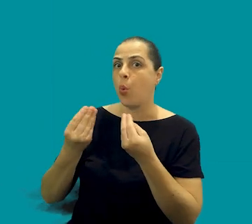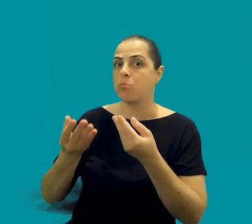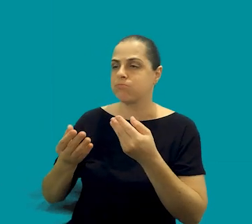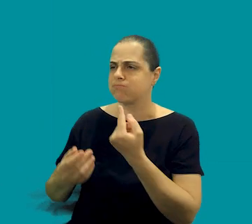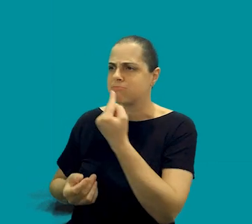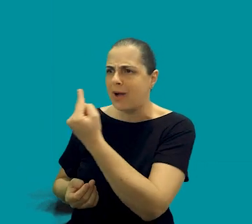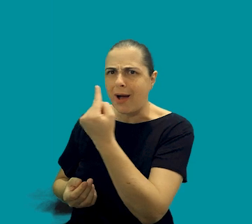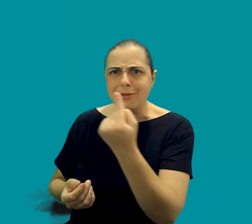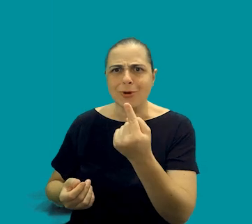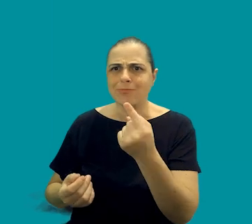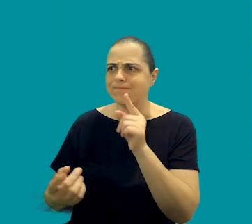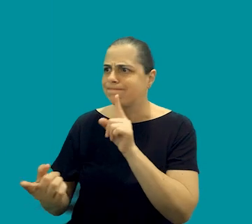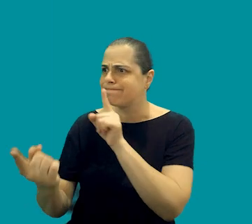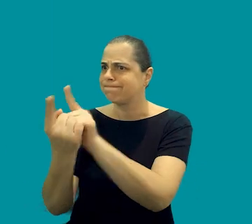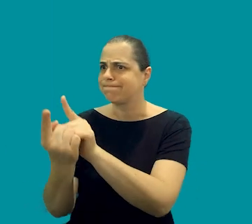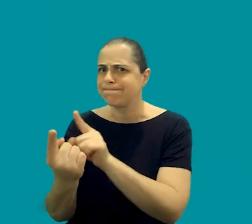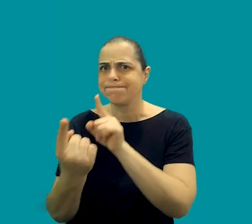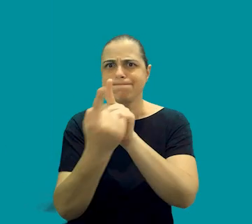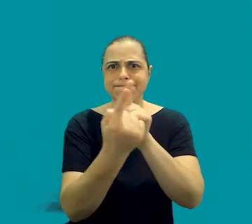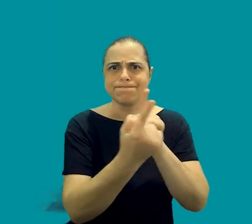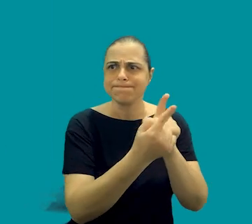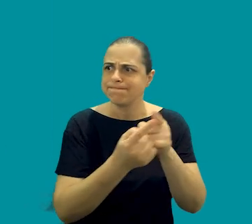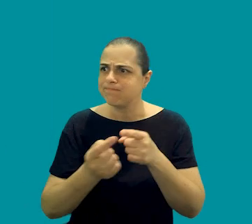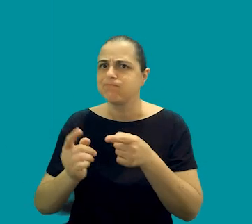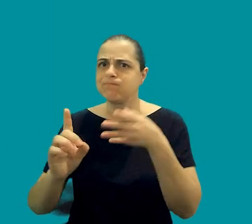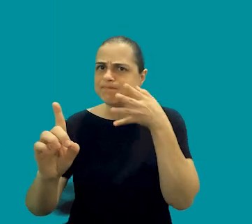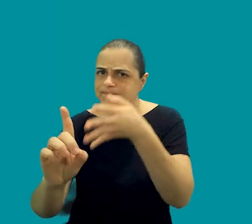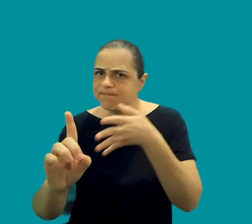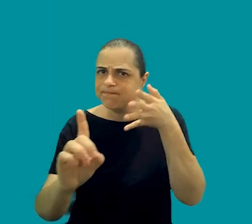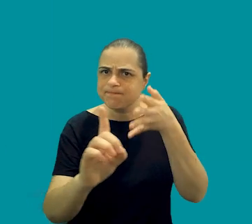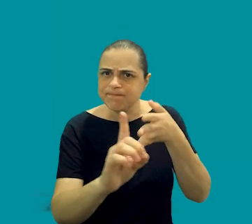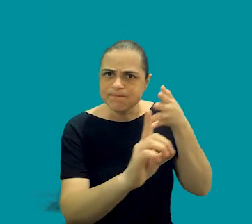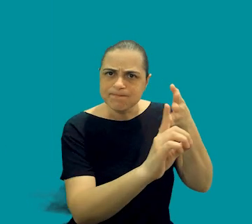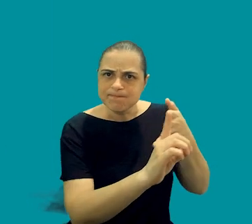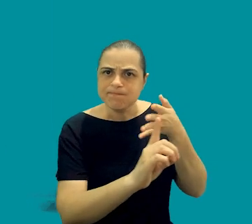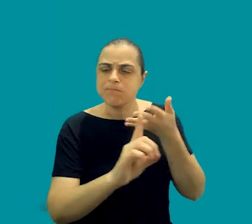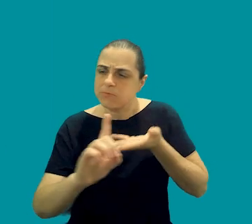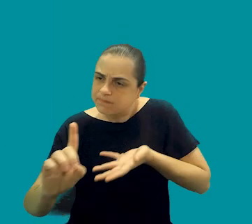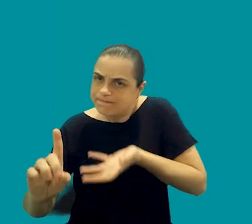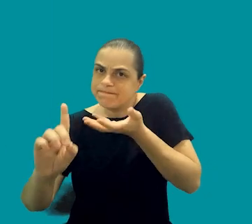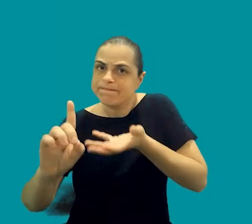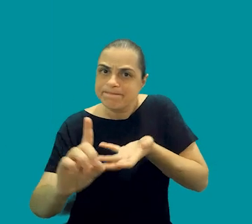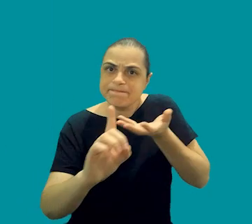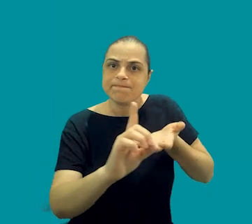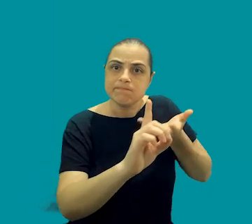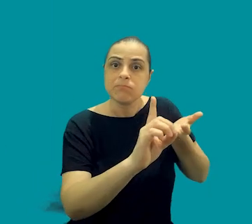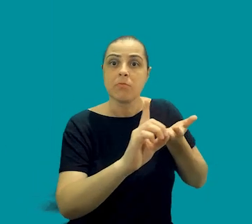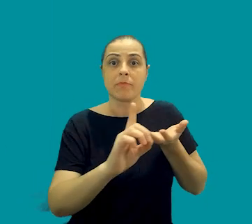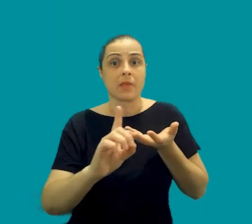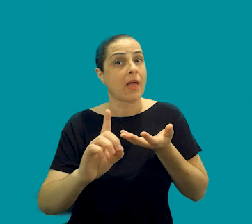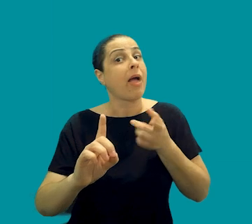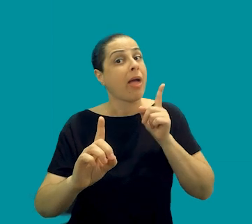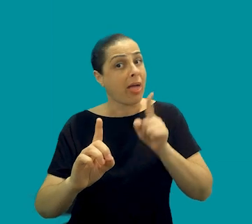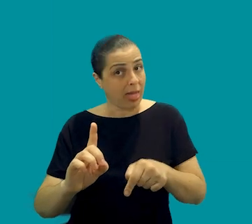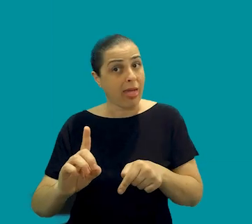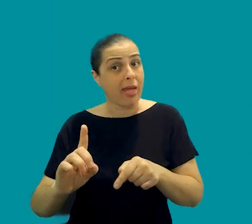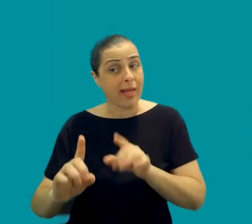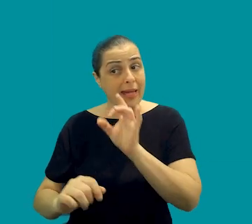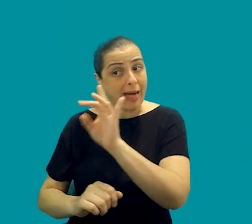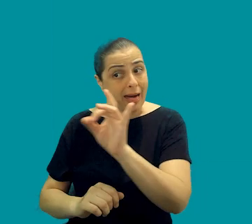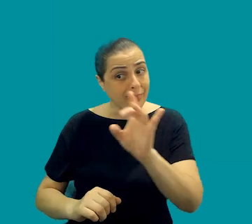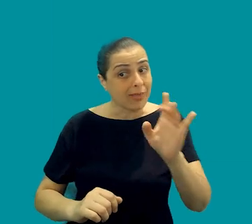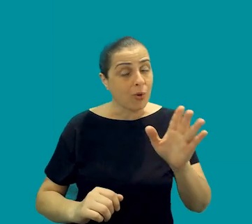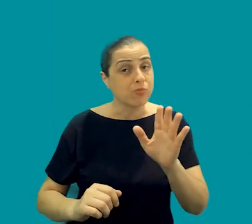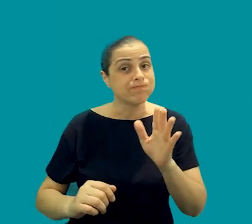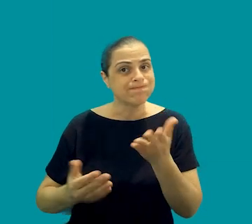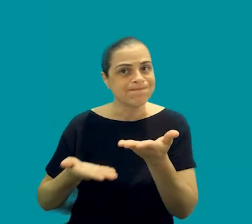olhando individualmente. Existem os olhares coletivos do projeto, mas existe a tratativa individual com cada jovem.